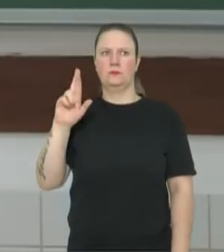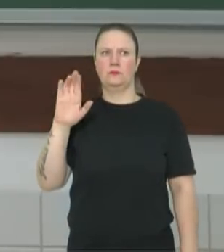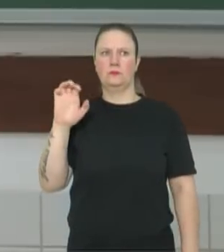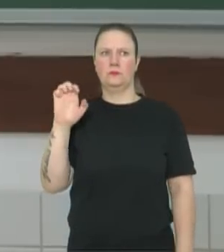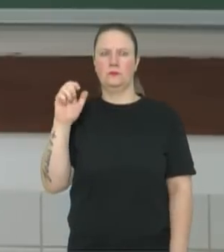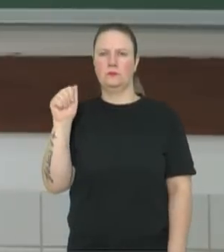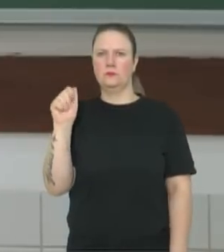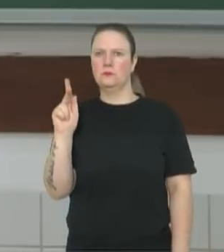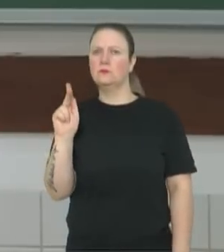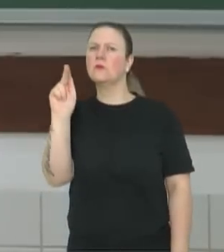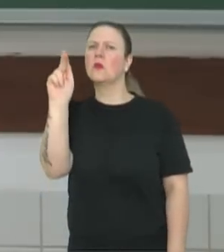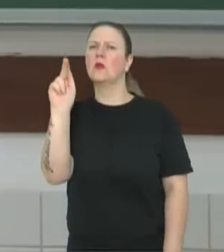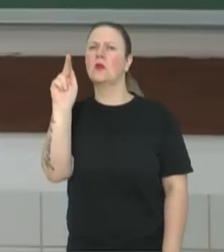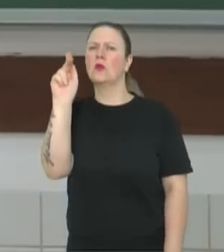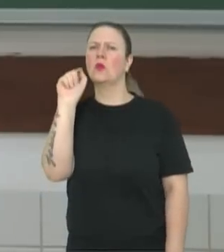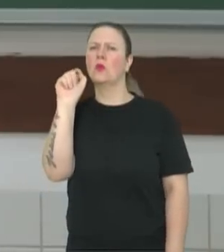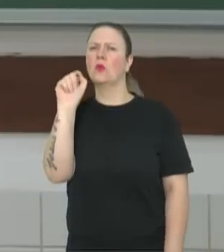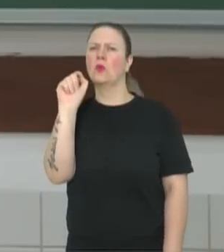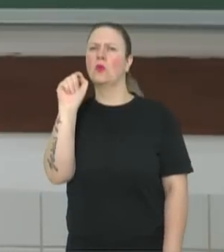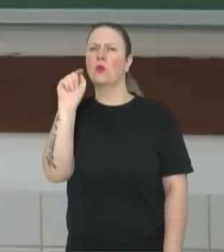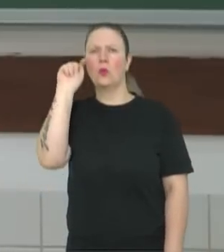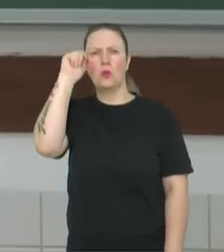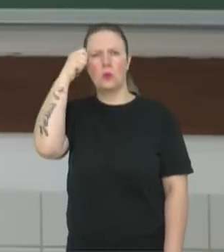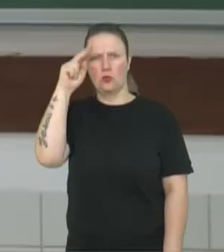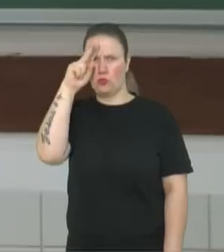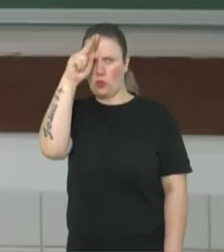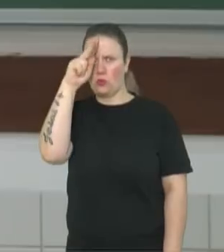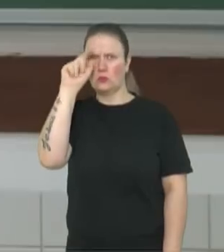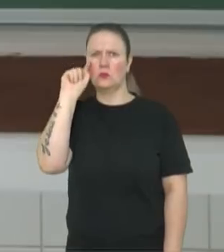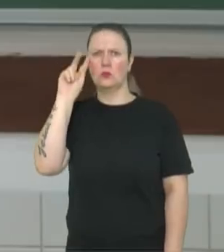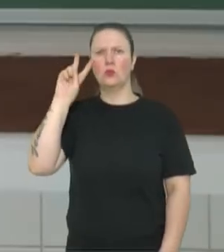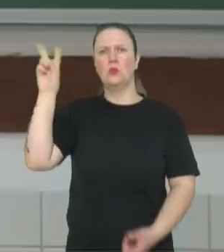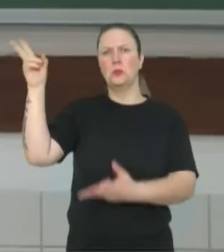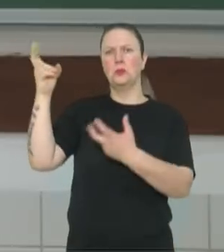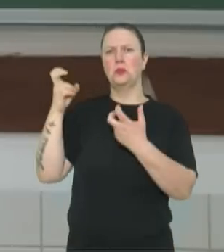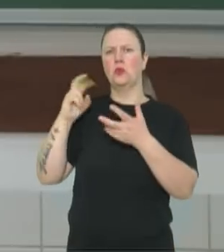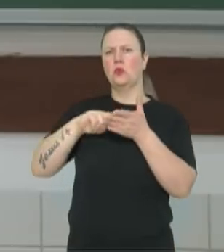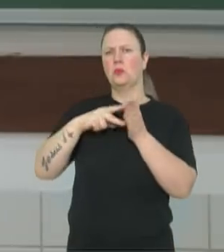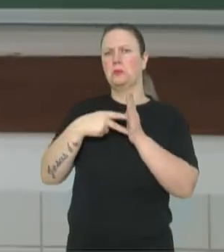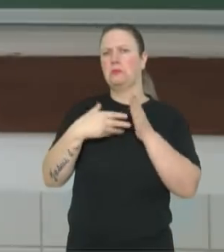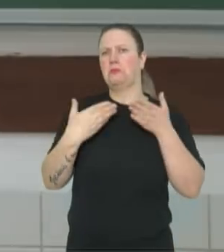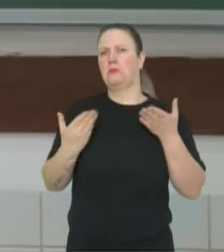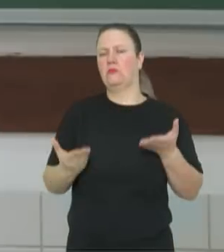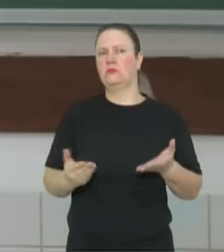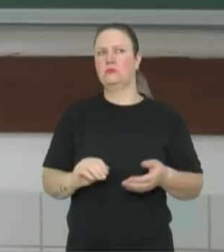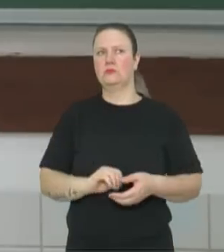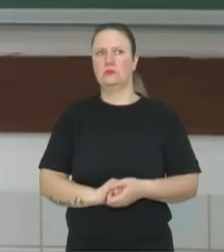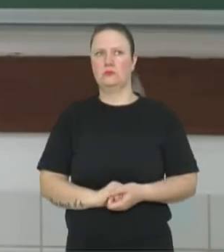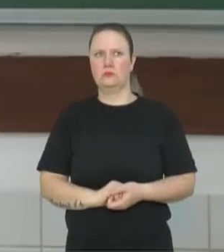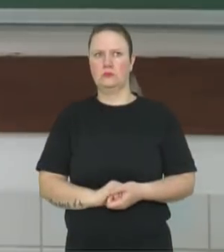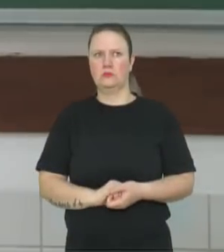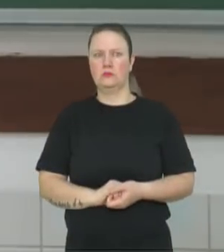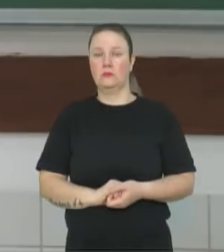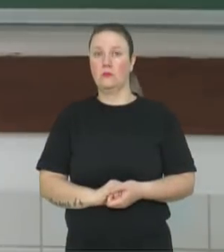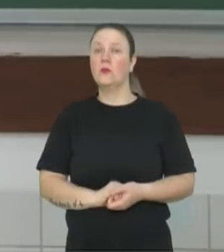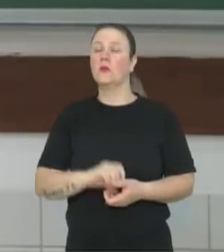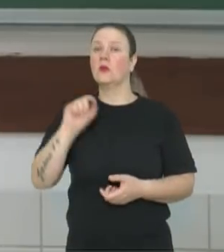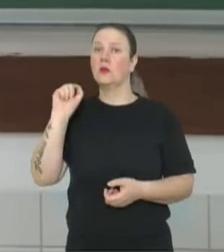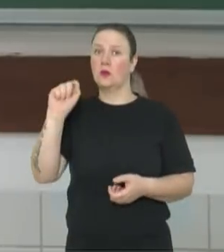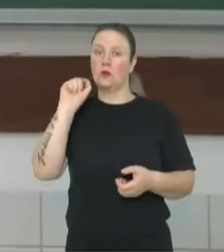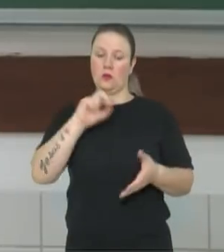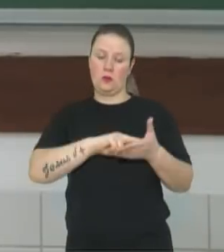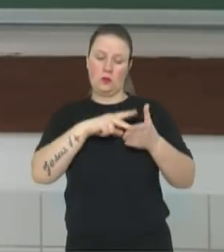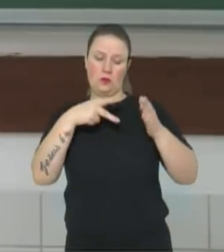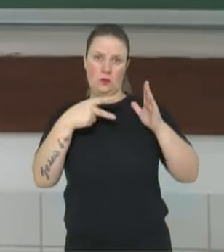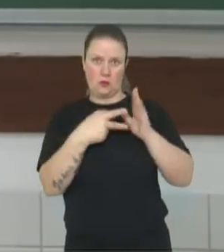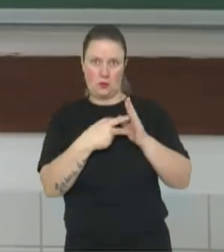Qual é o significado dessa palavra break? O que significa o break? Aqui, o break, ele está se